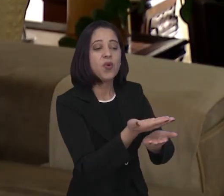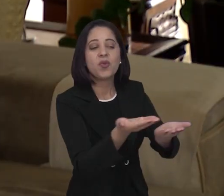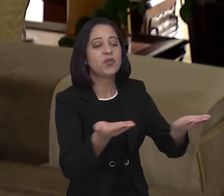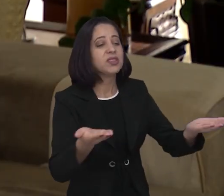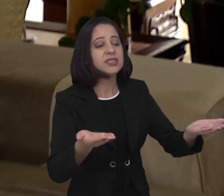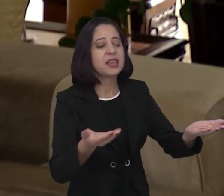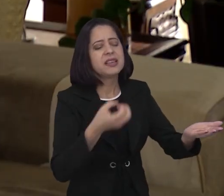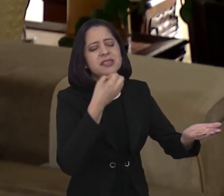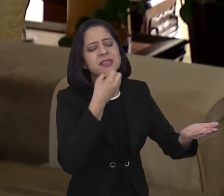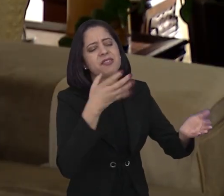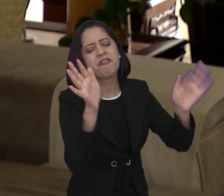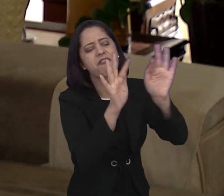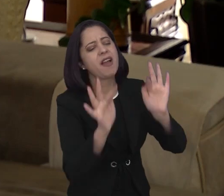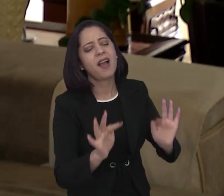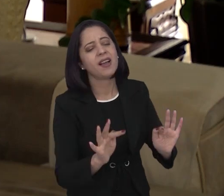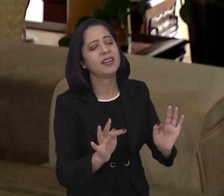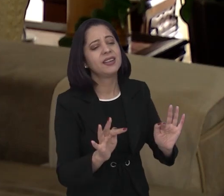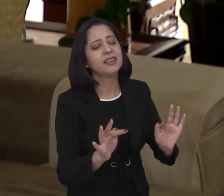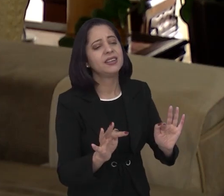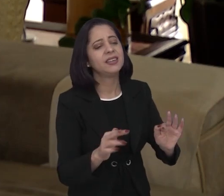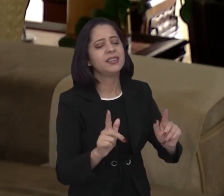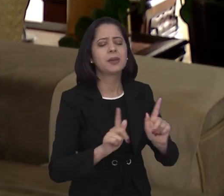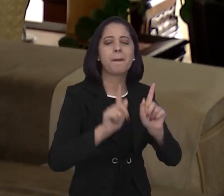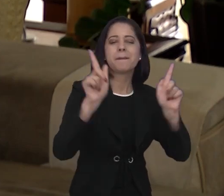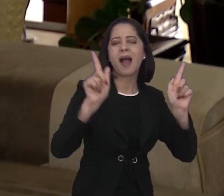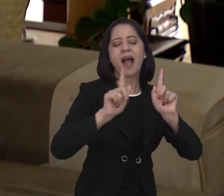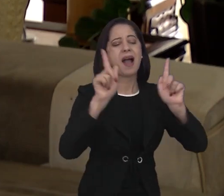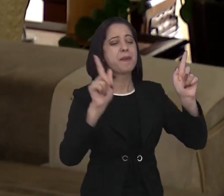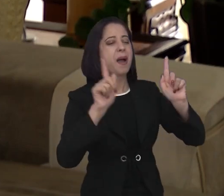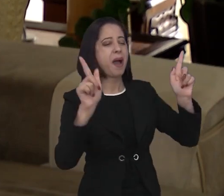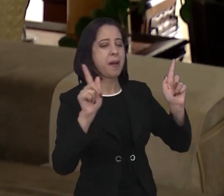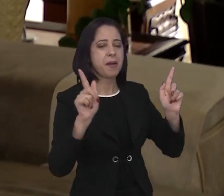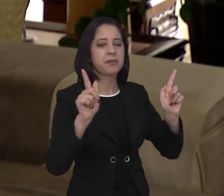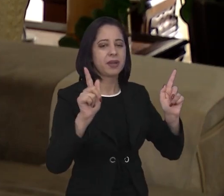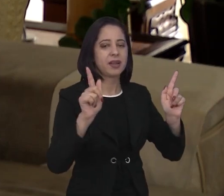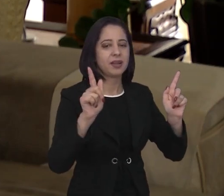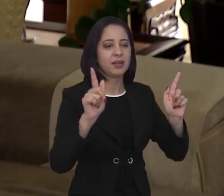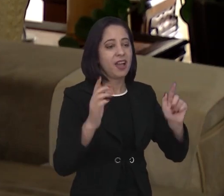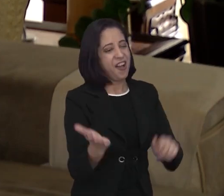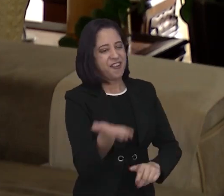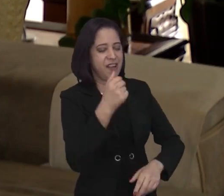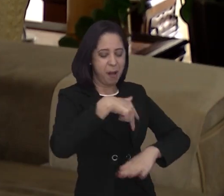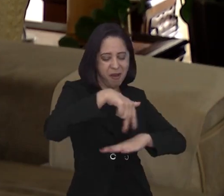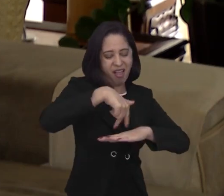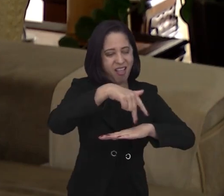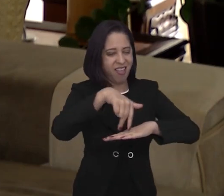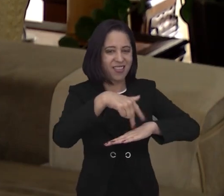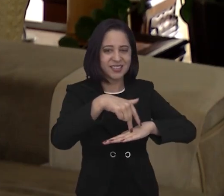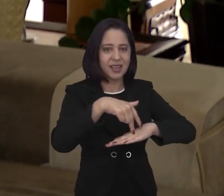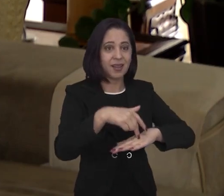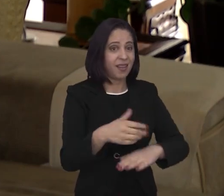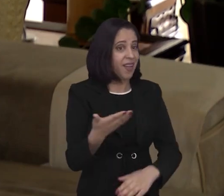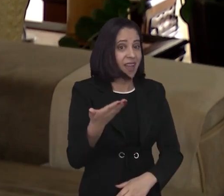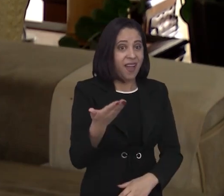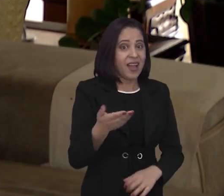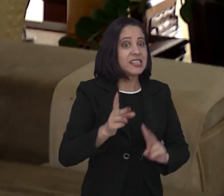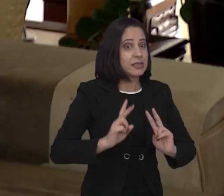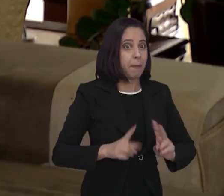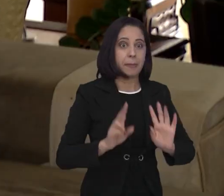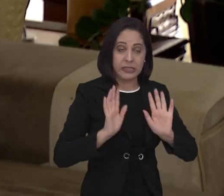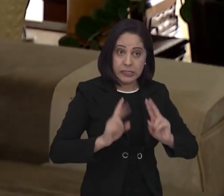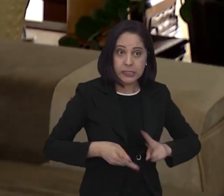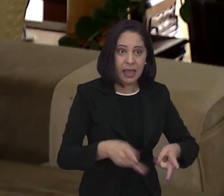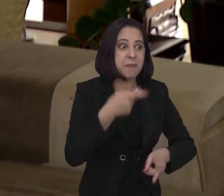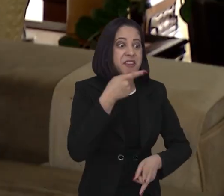a todos, né, feliz entretenimento, boa diversão, e vamos dançar. Então era um sucesso da